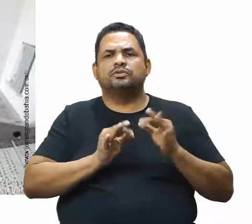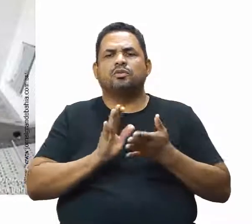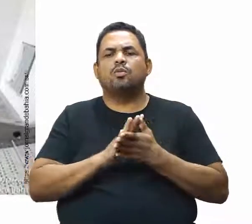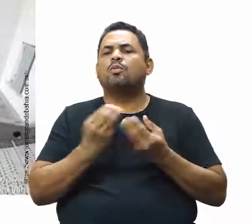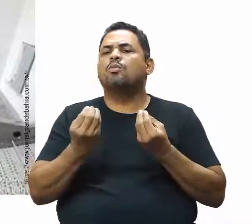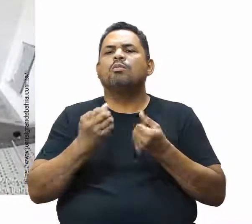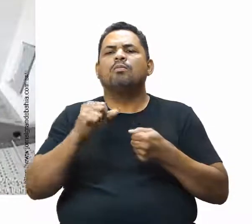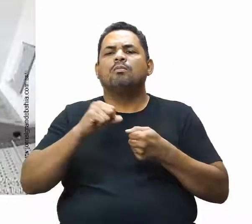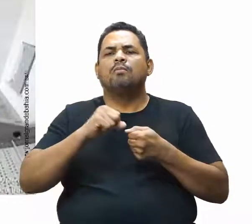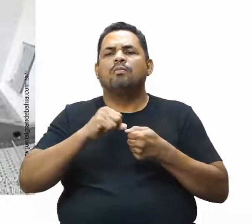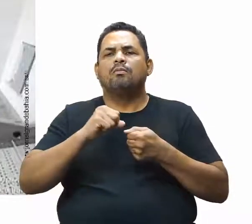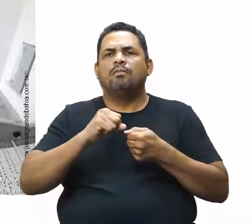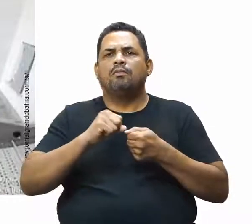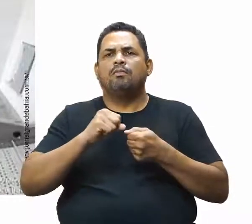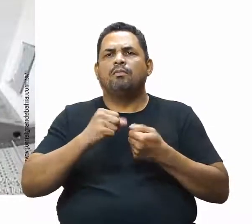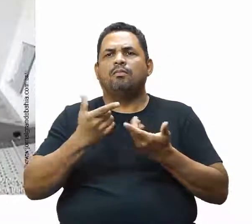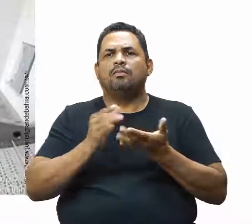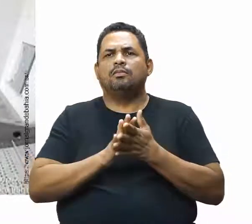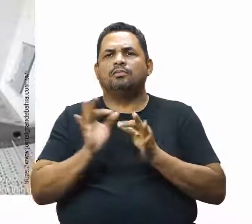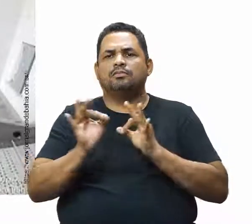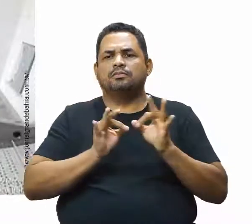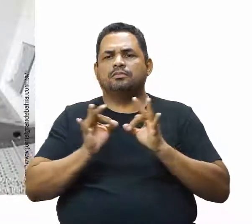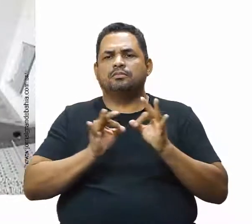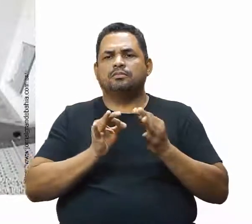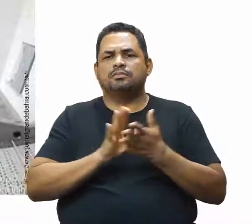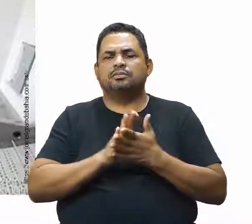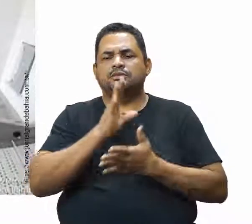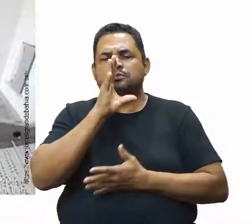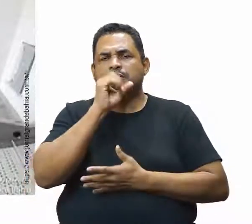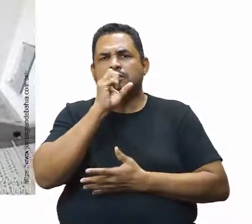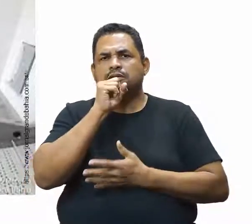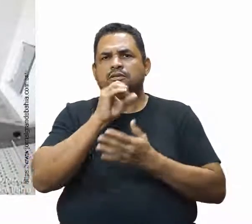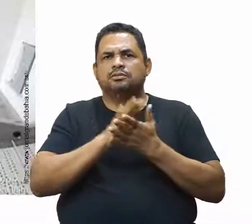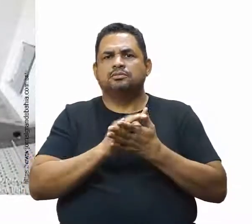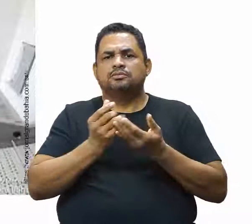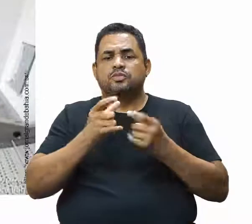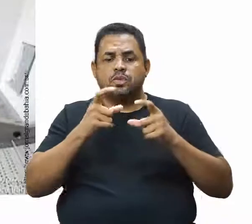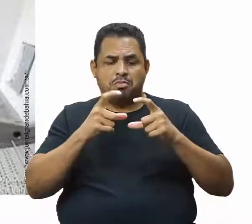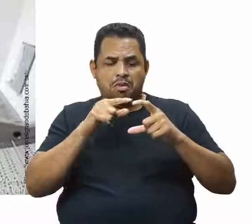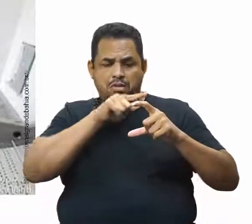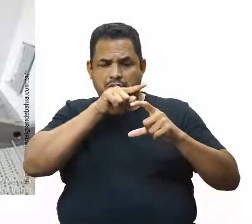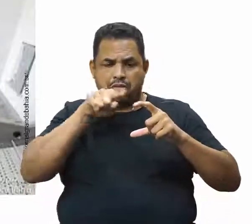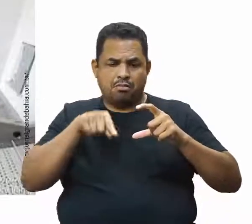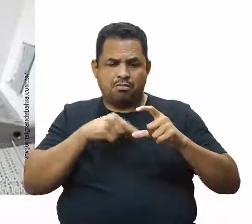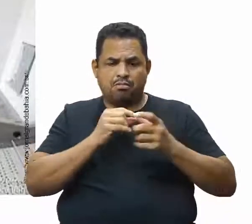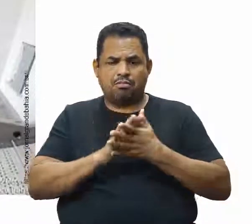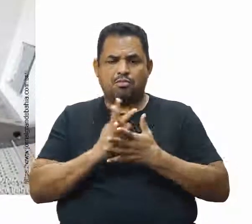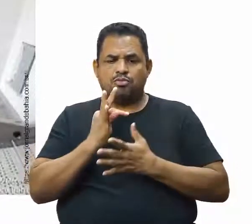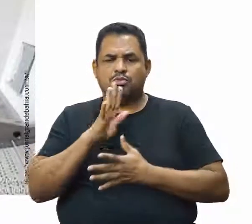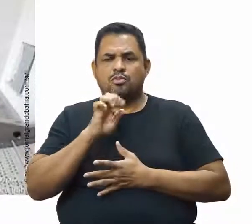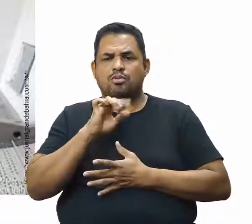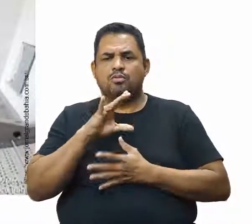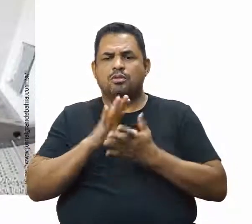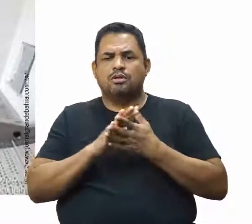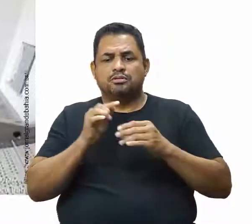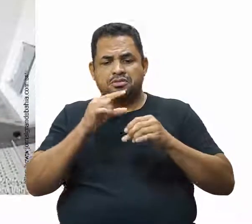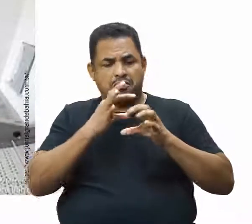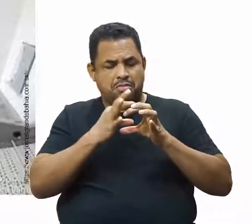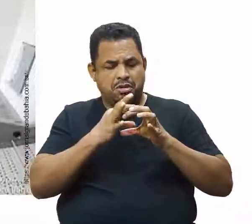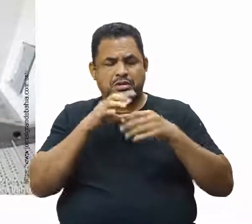a organização do beneficiamento aí dessa laranja? Tamanho, tucumã,